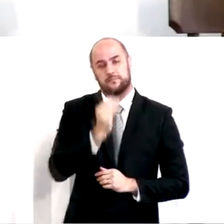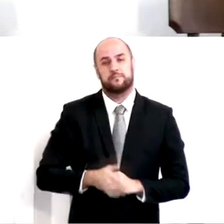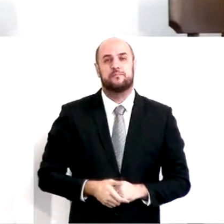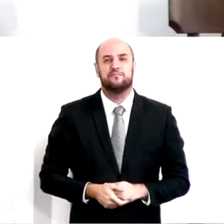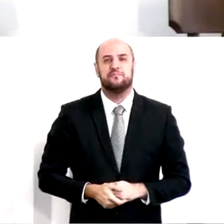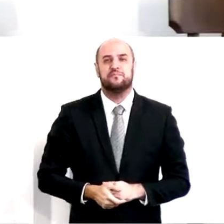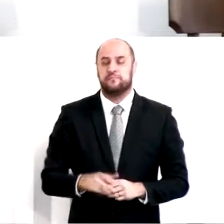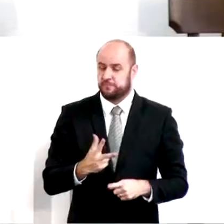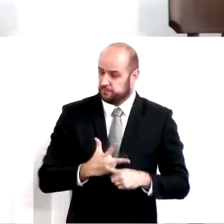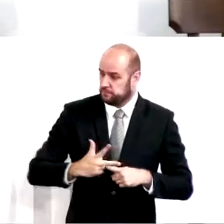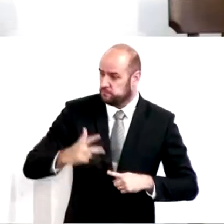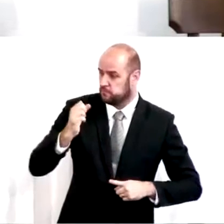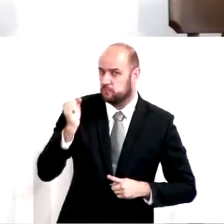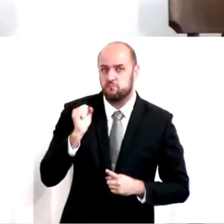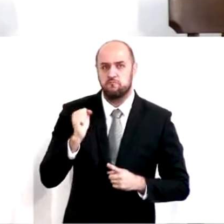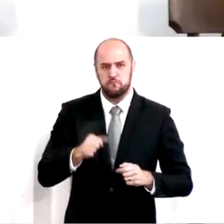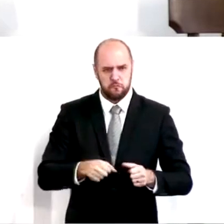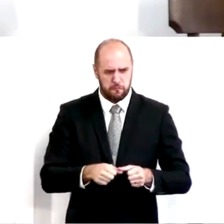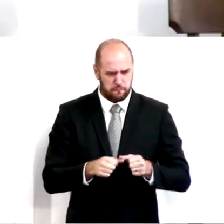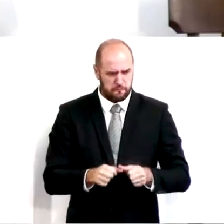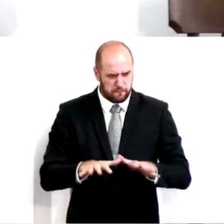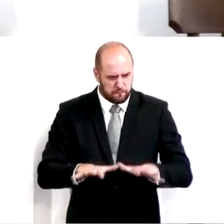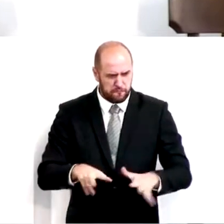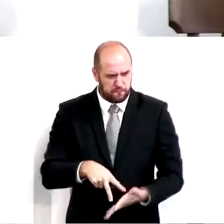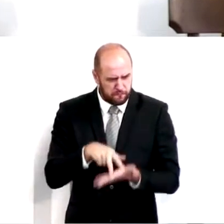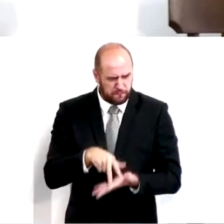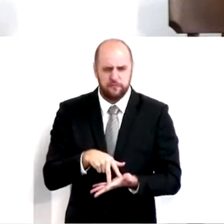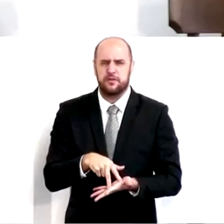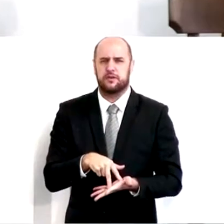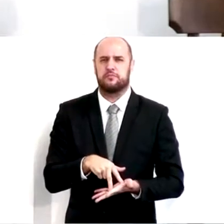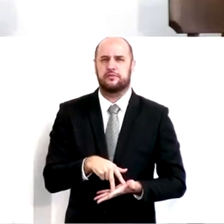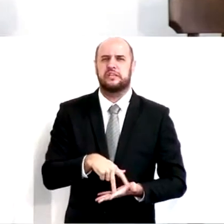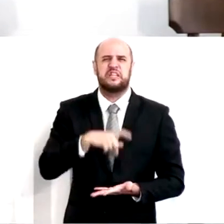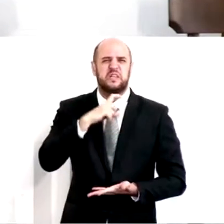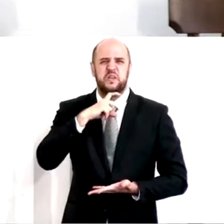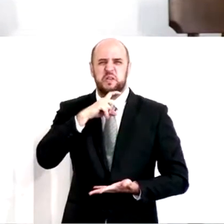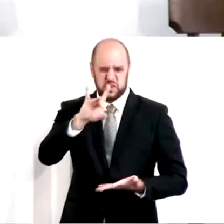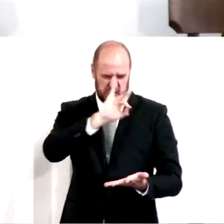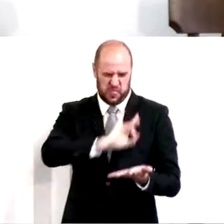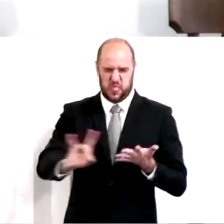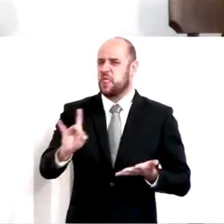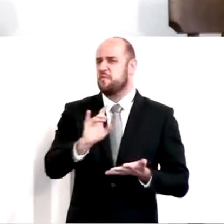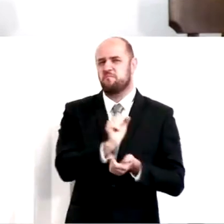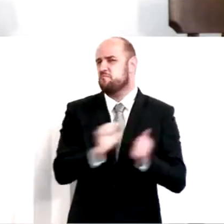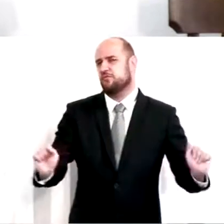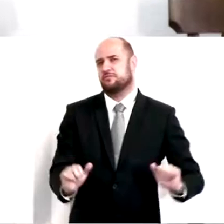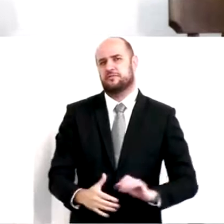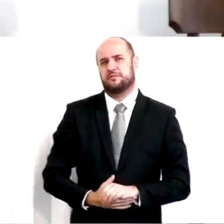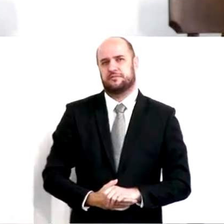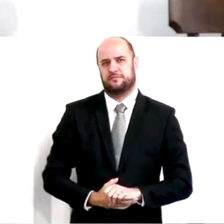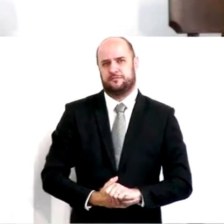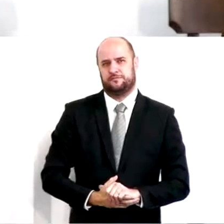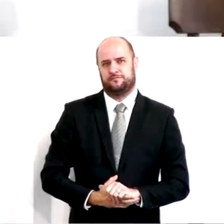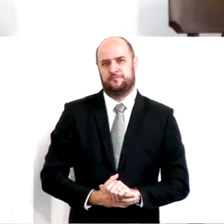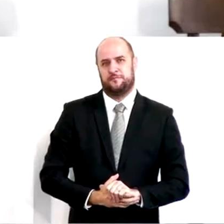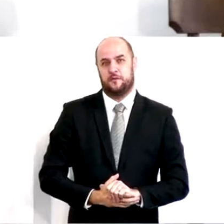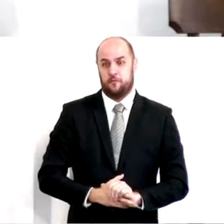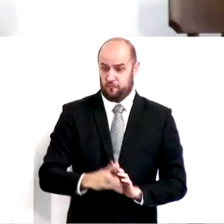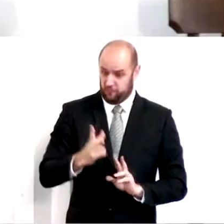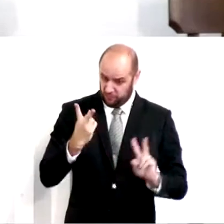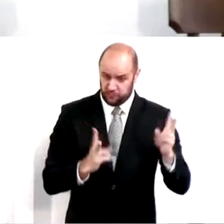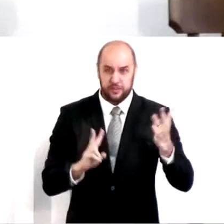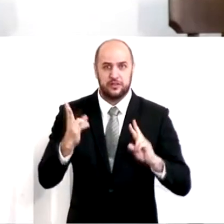Essa é uma vitória consistente. Essa é uma vitória que ninguém pode questionar, não há como questionar. Essa é uma vitória